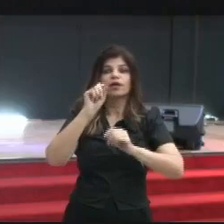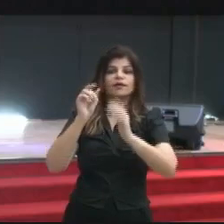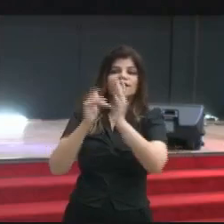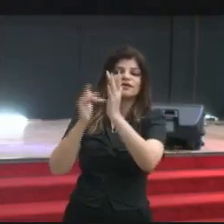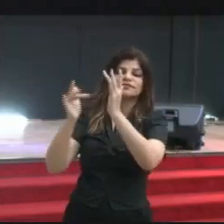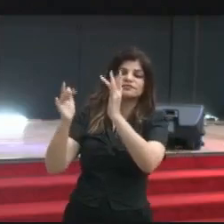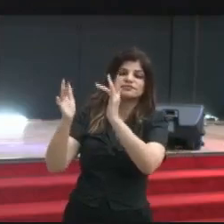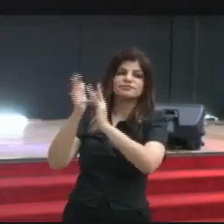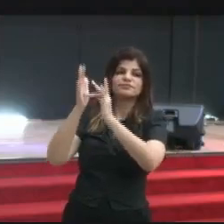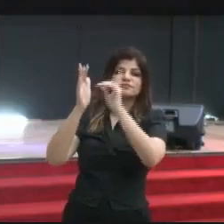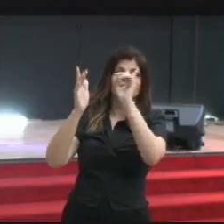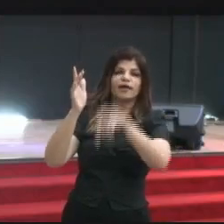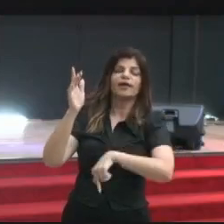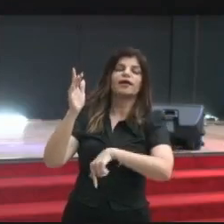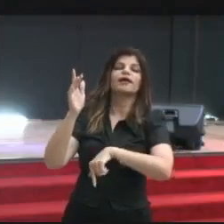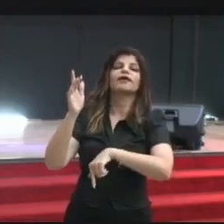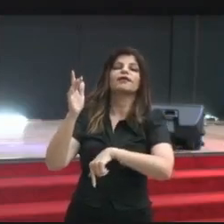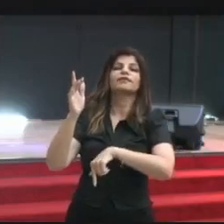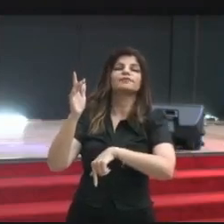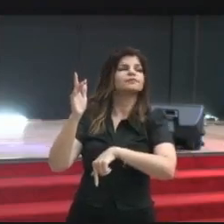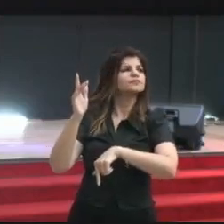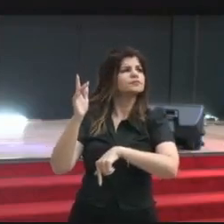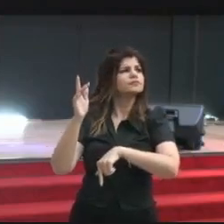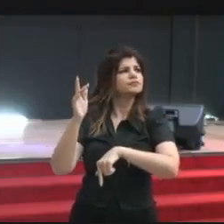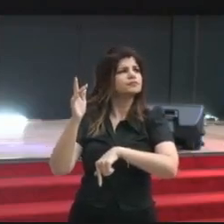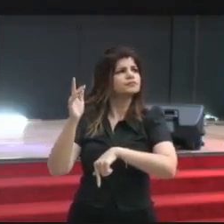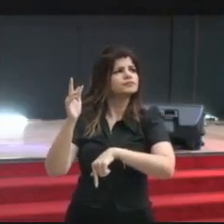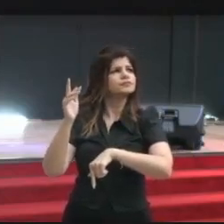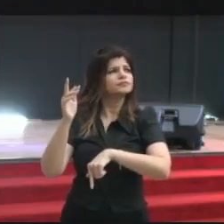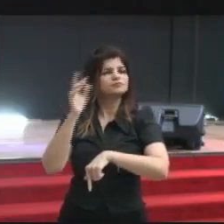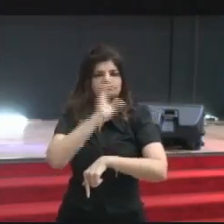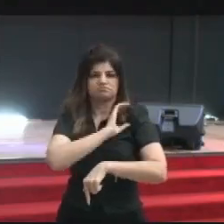é o Cristo.